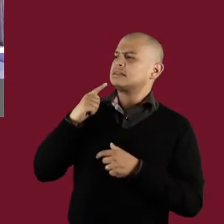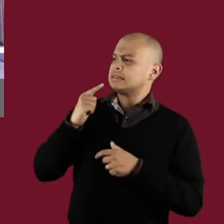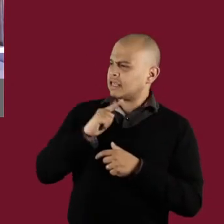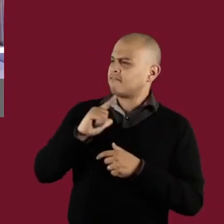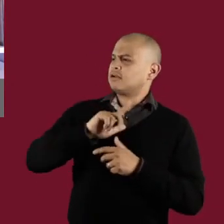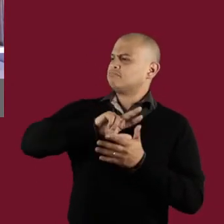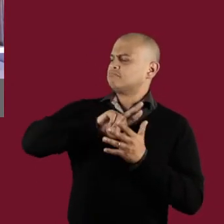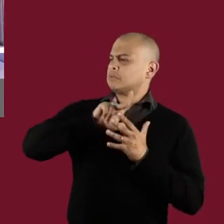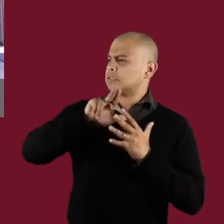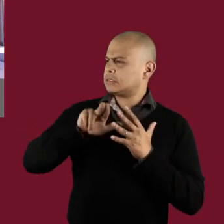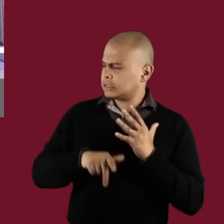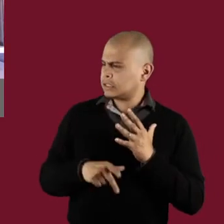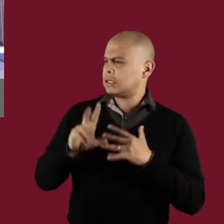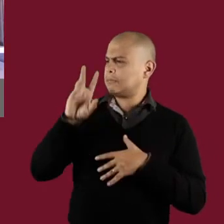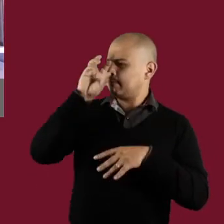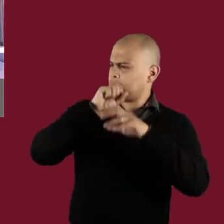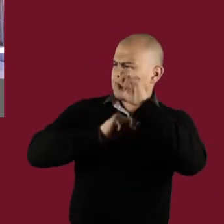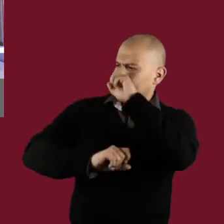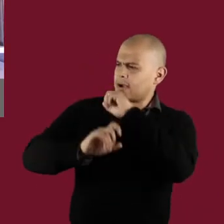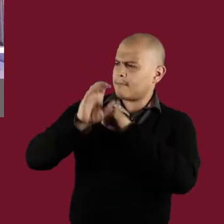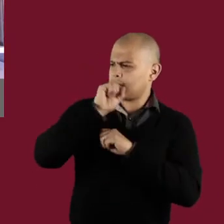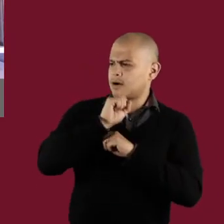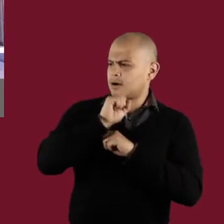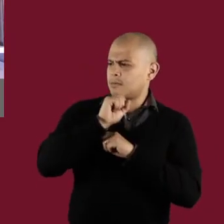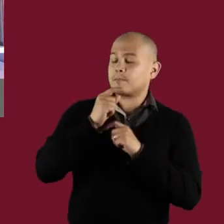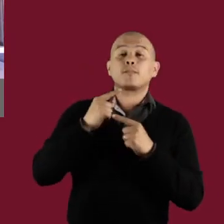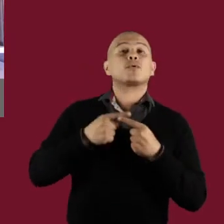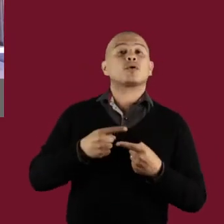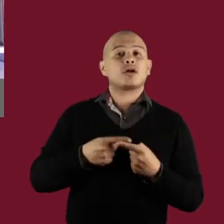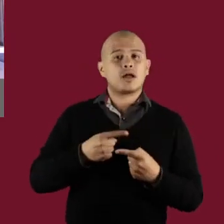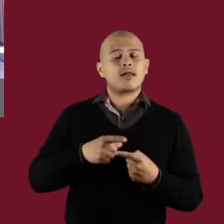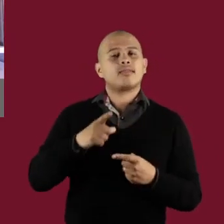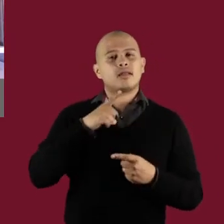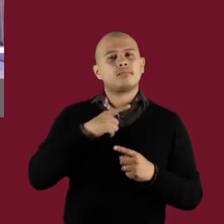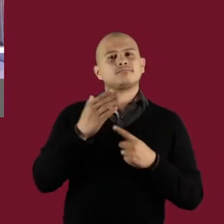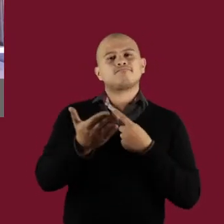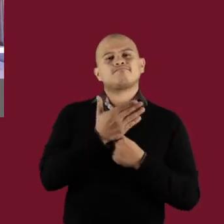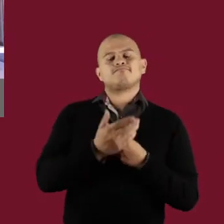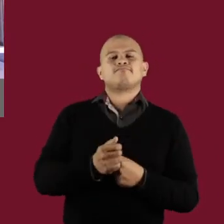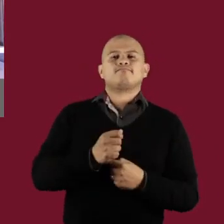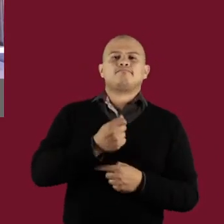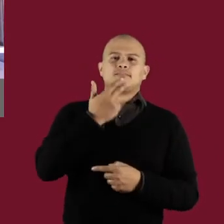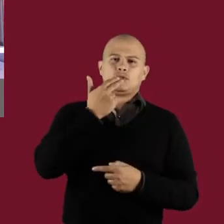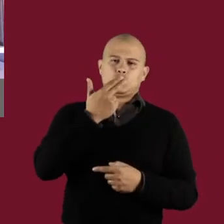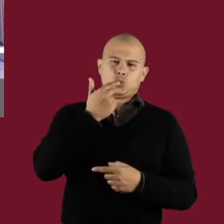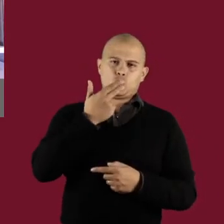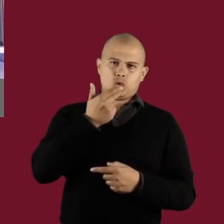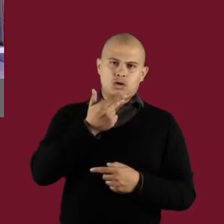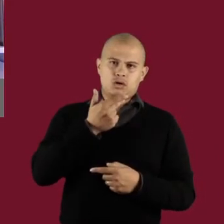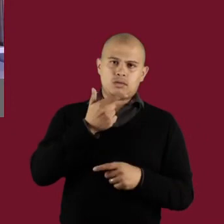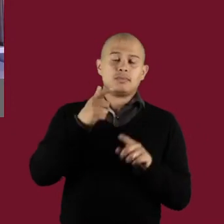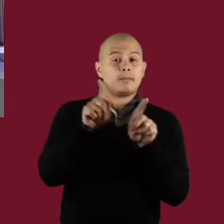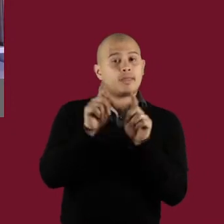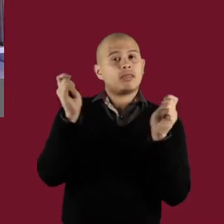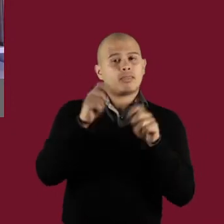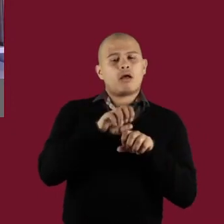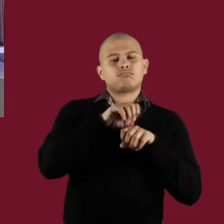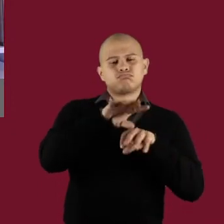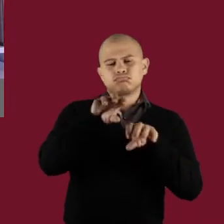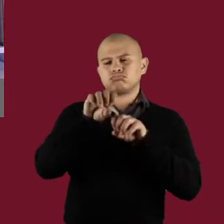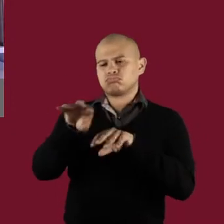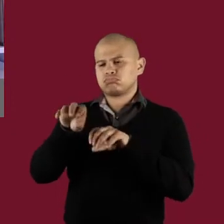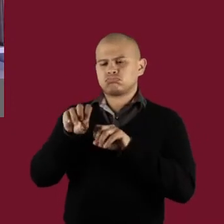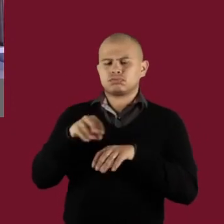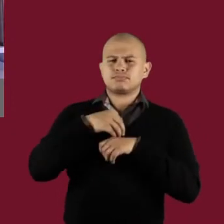língua, através da língua, não é verdade? E pode ensinar também e partilhar. Esta